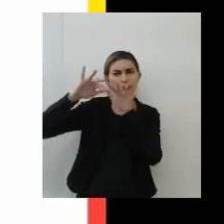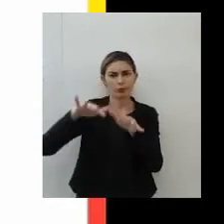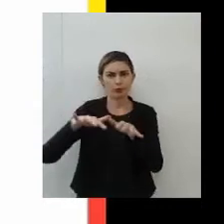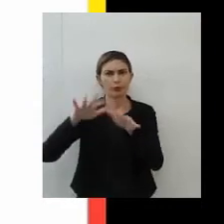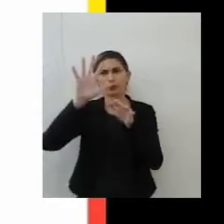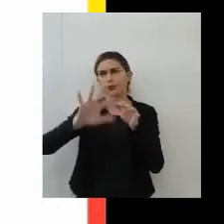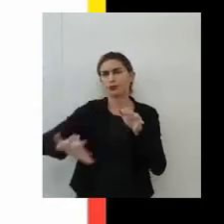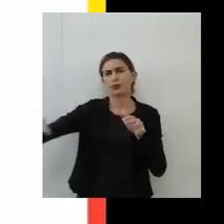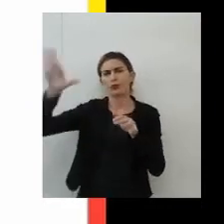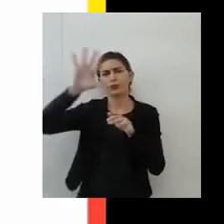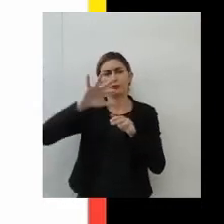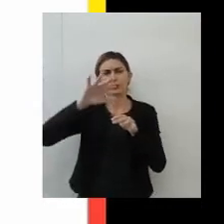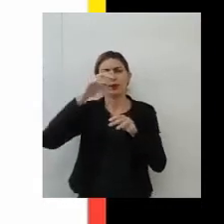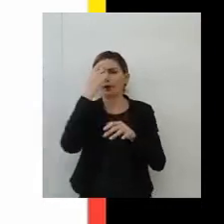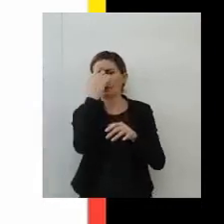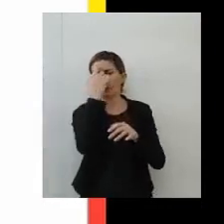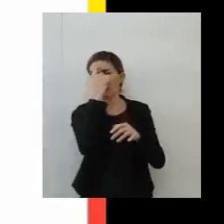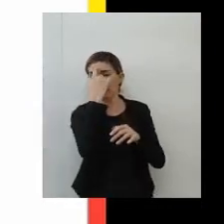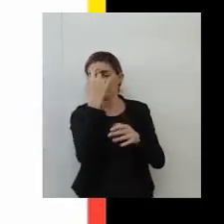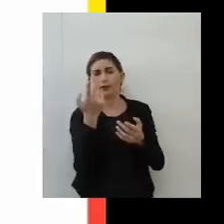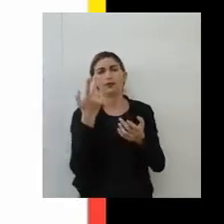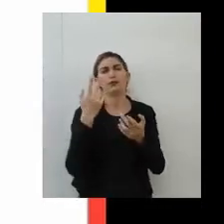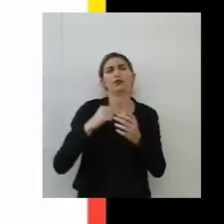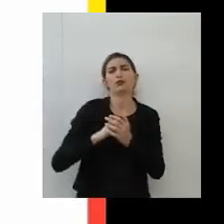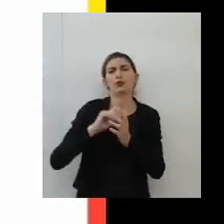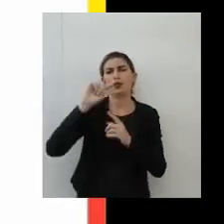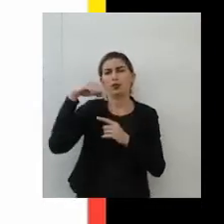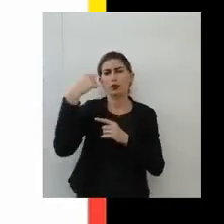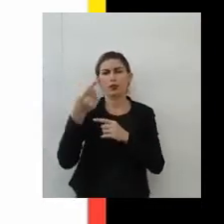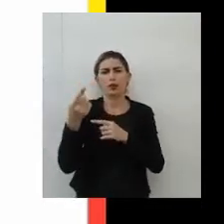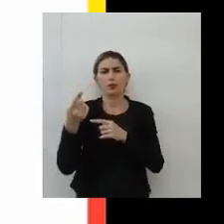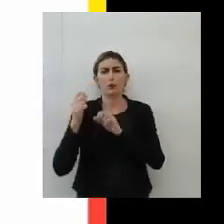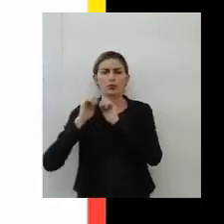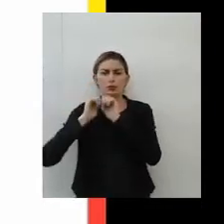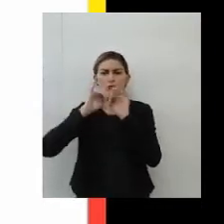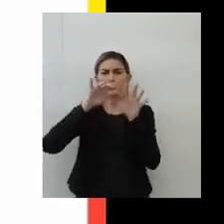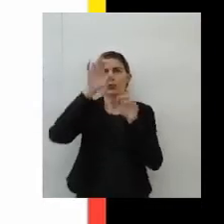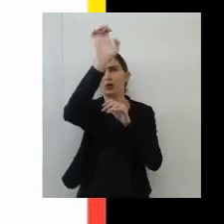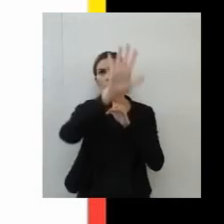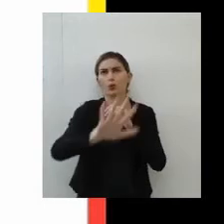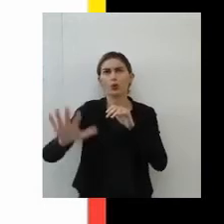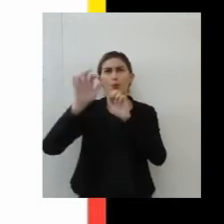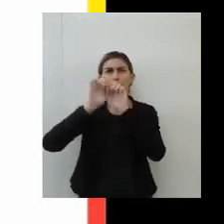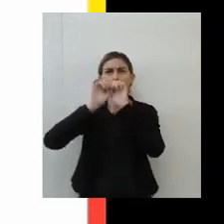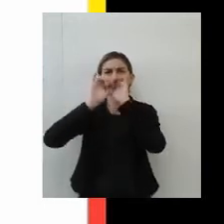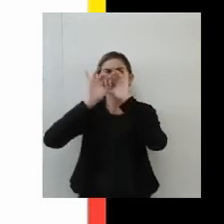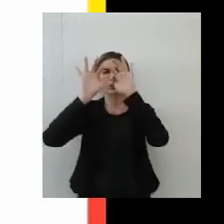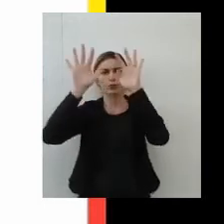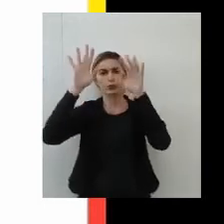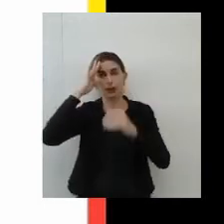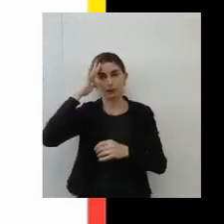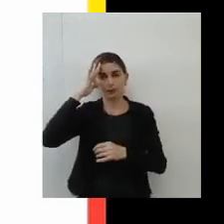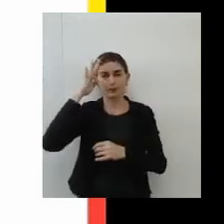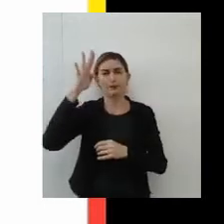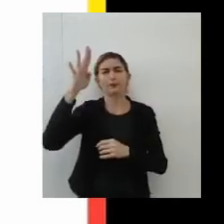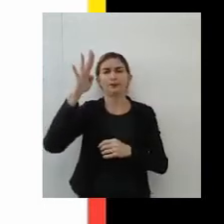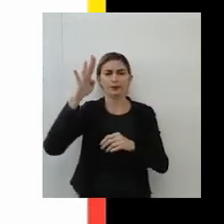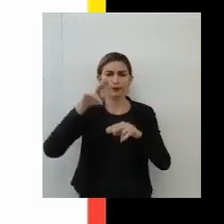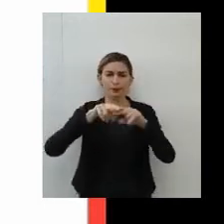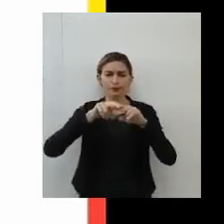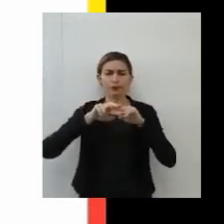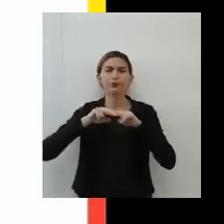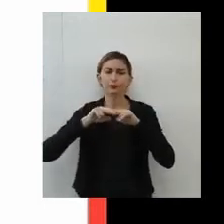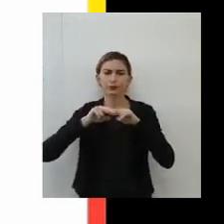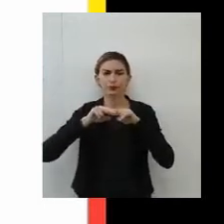para regiões como a Índia e depois migrado para a Europa, principalmente por